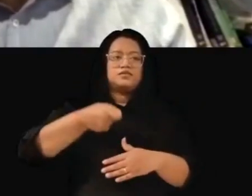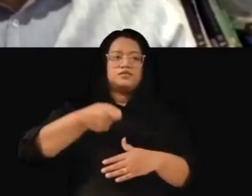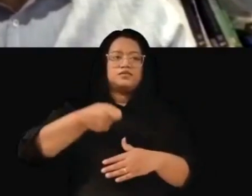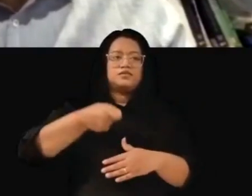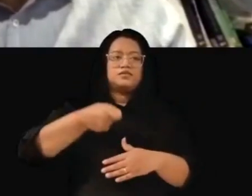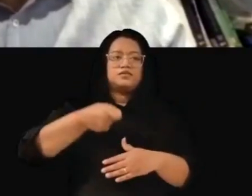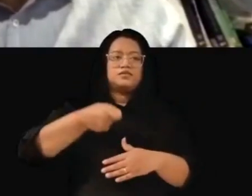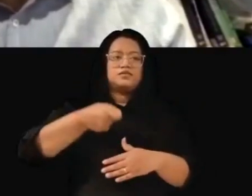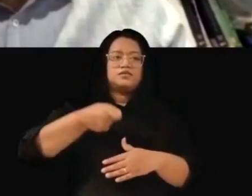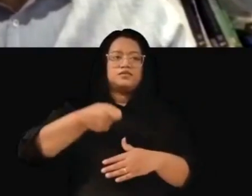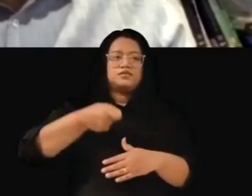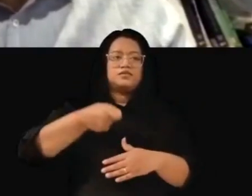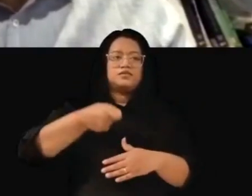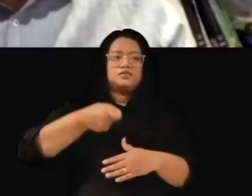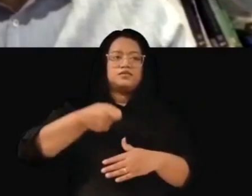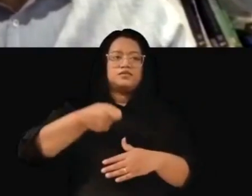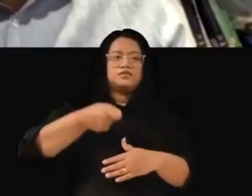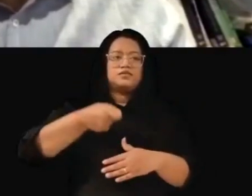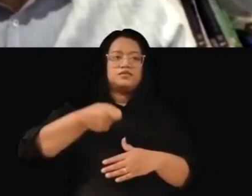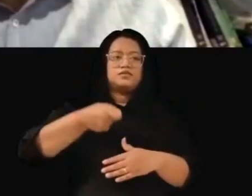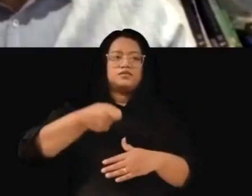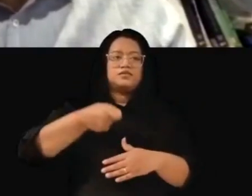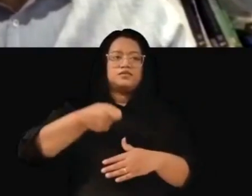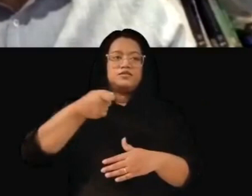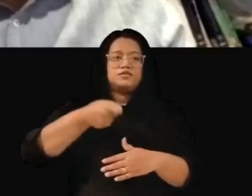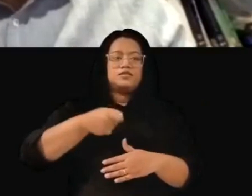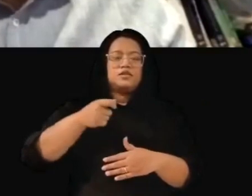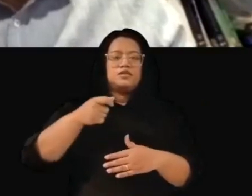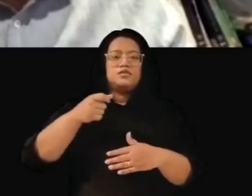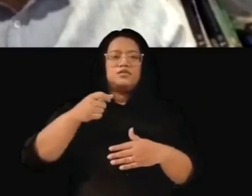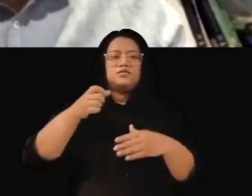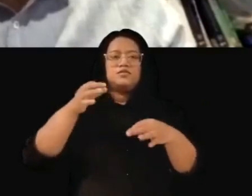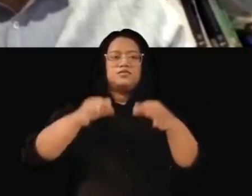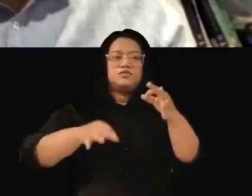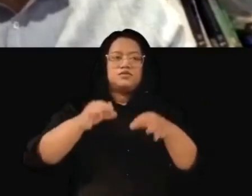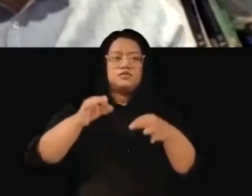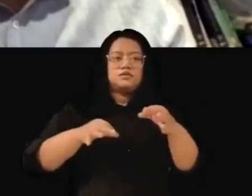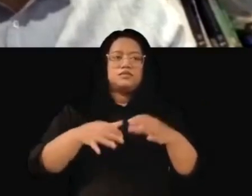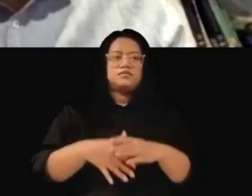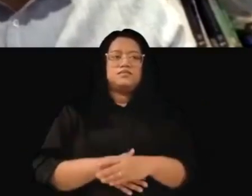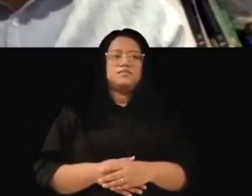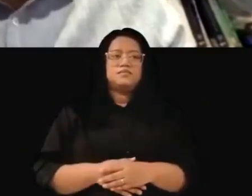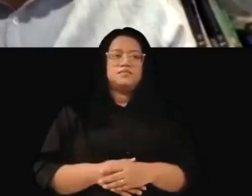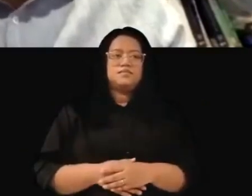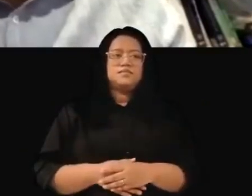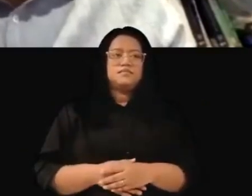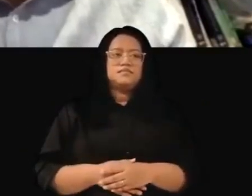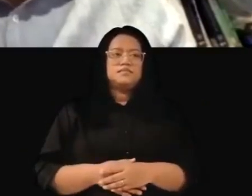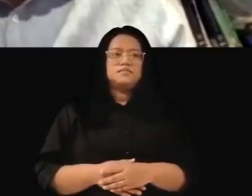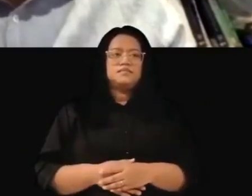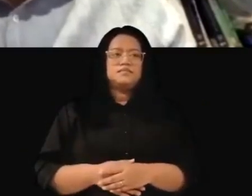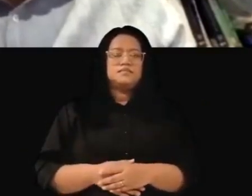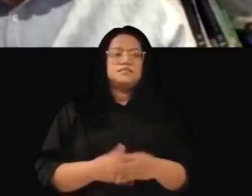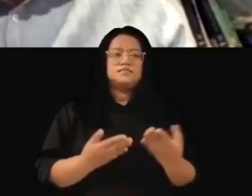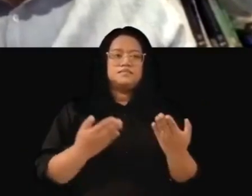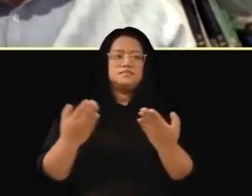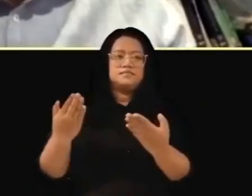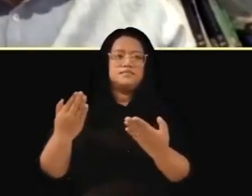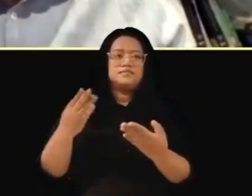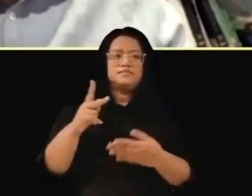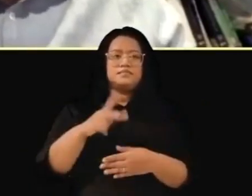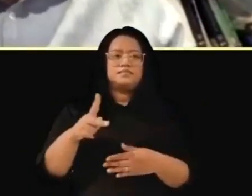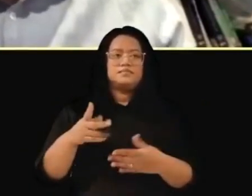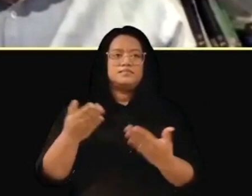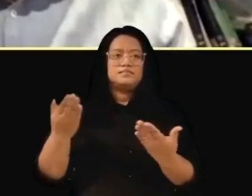retorna novamente para a doutora Raicler Baldresca. À direita, o professor Wagner Costa Ribeiro sorri levemente. Vamos lá, doutor. É